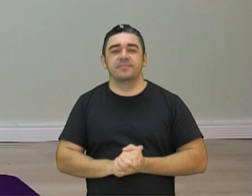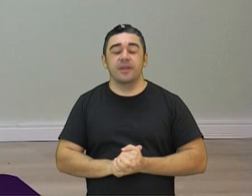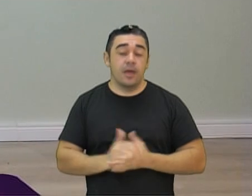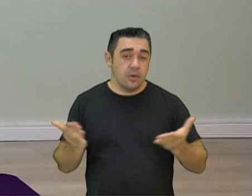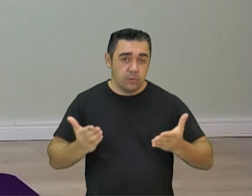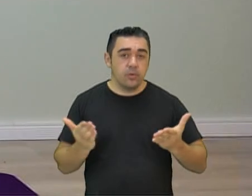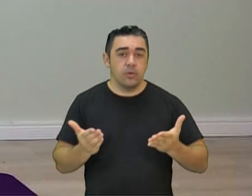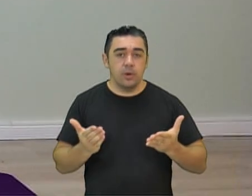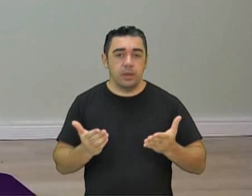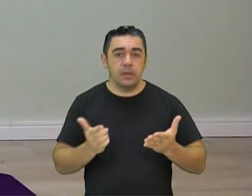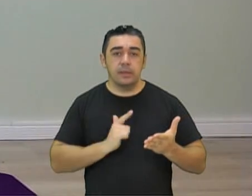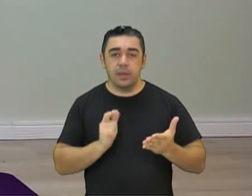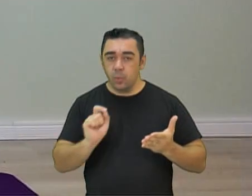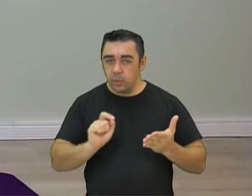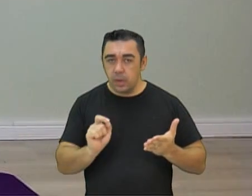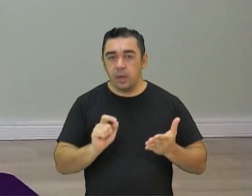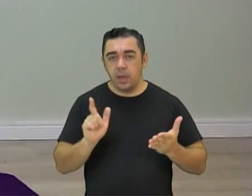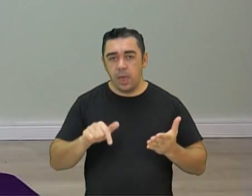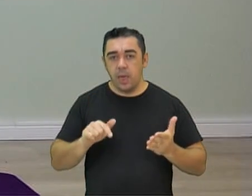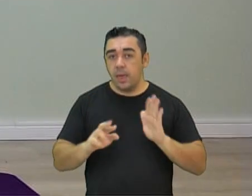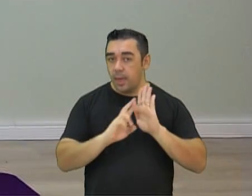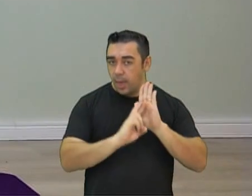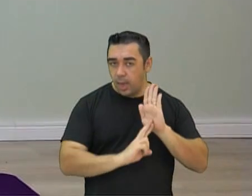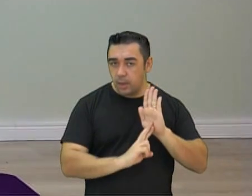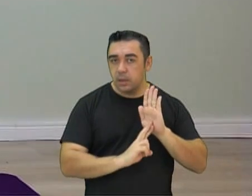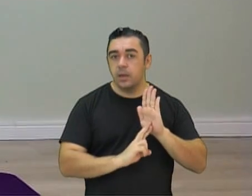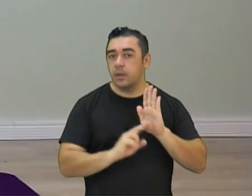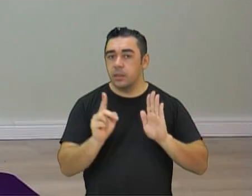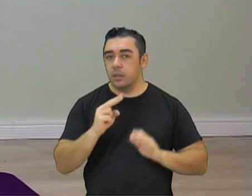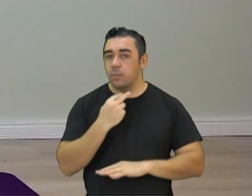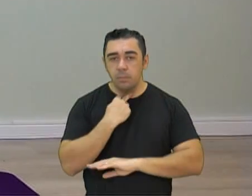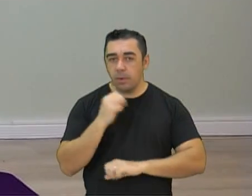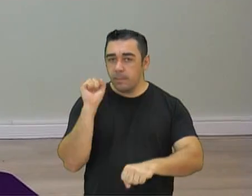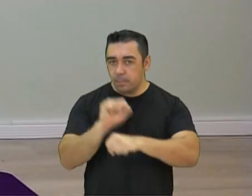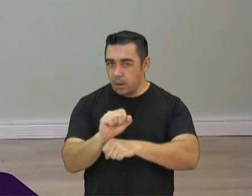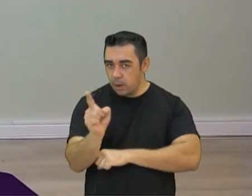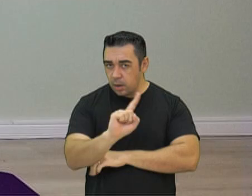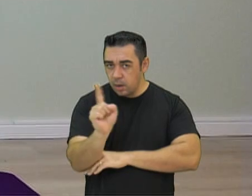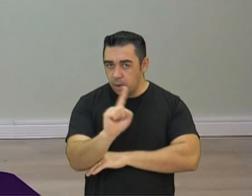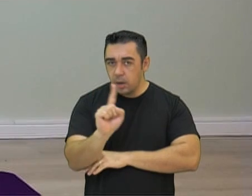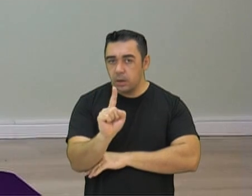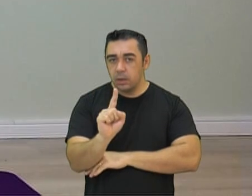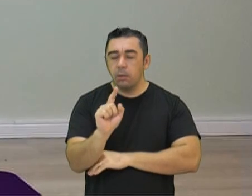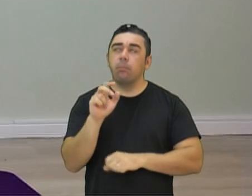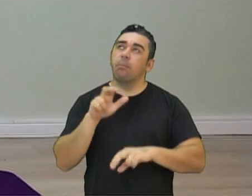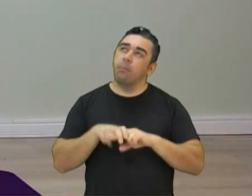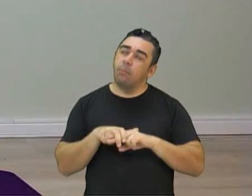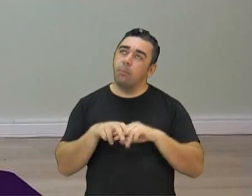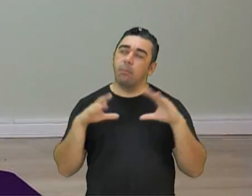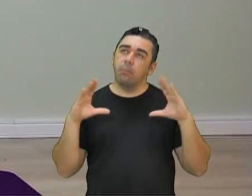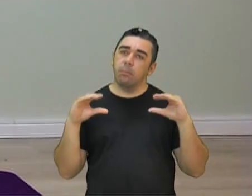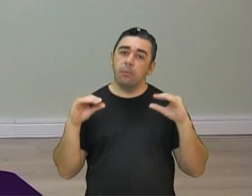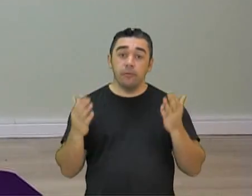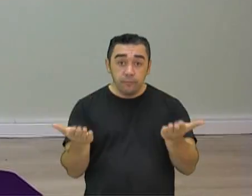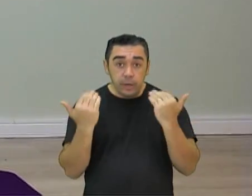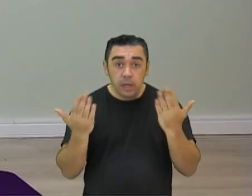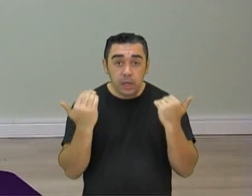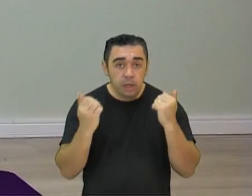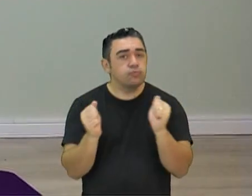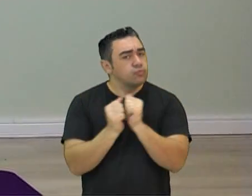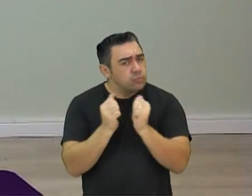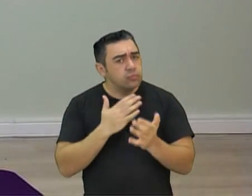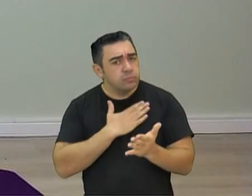na regra que a gente tem. Não vale ficar parado, beleza? Não vale ficar sentado aí. Vem junto, vamos junto